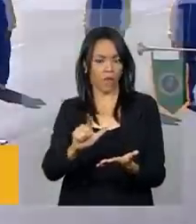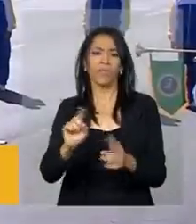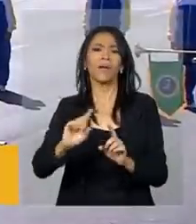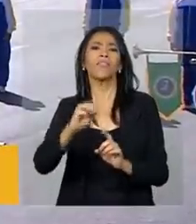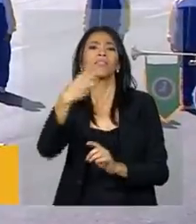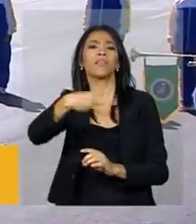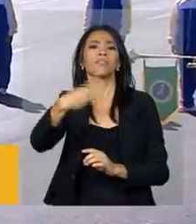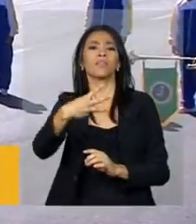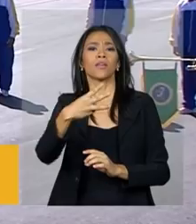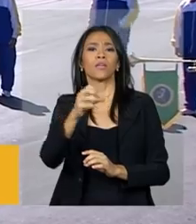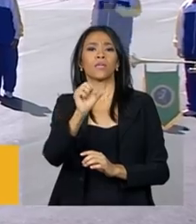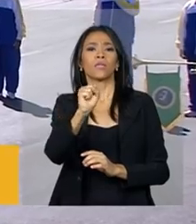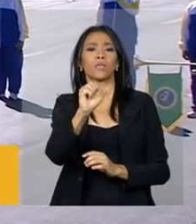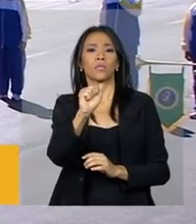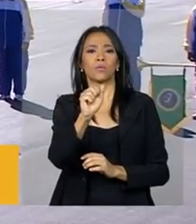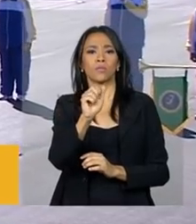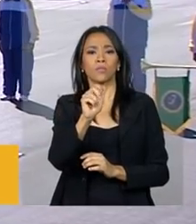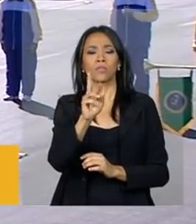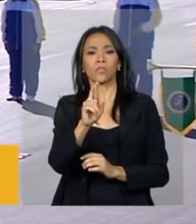sargentos.